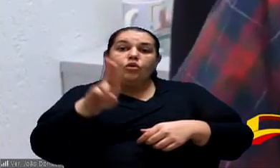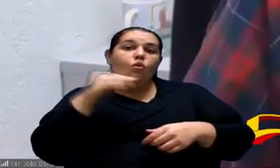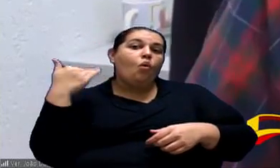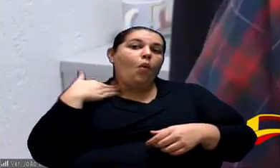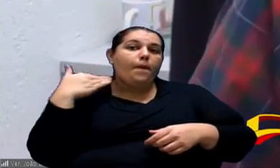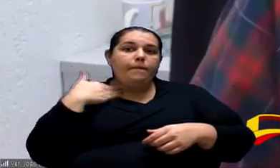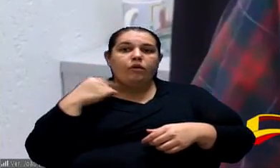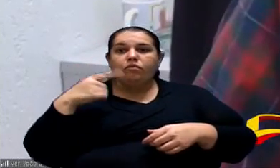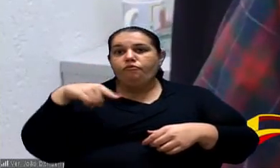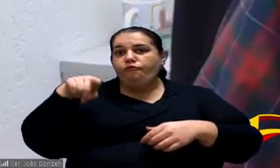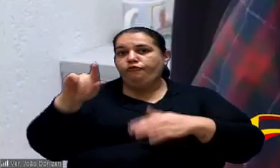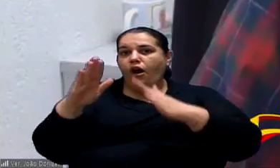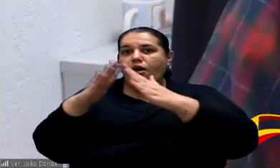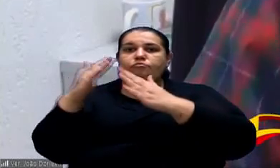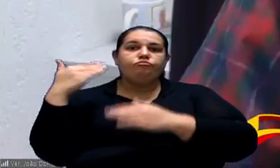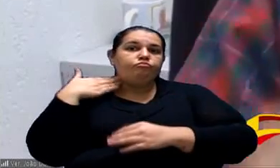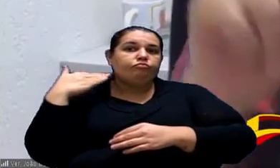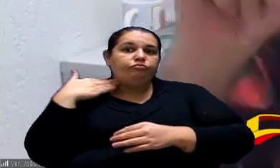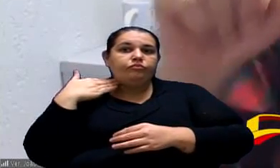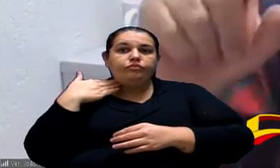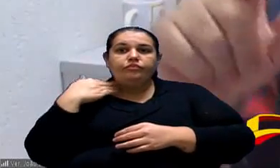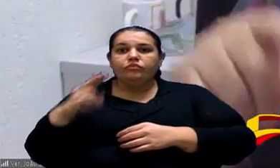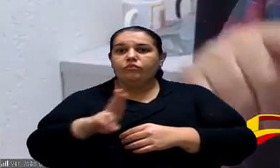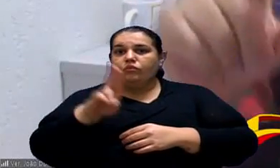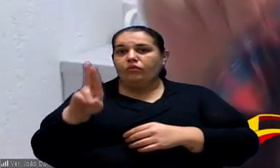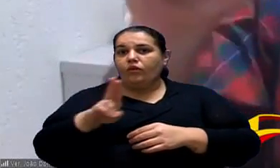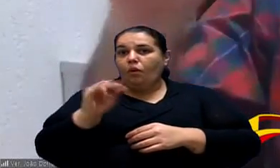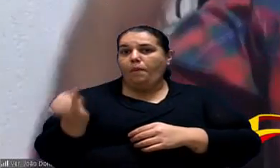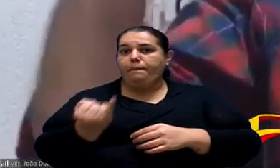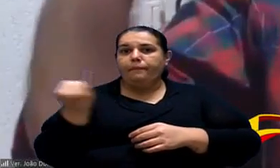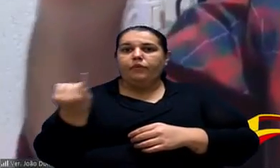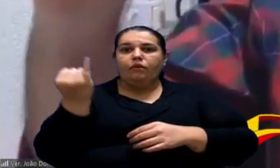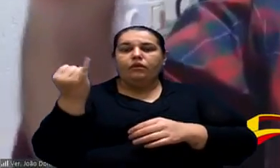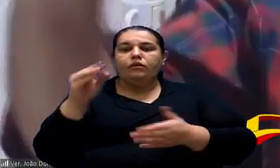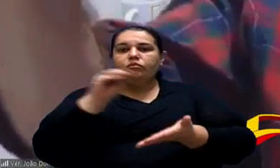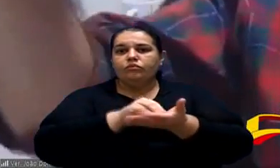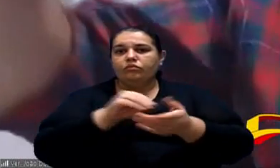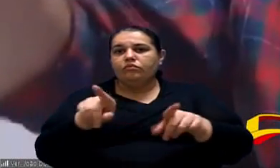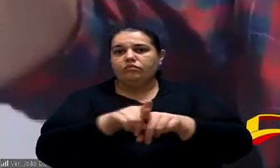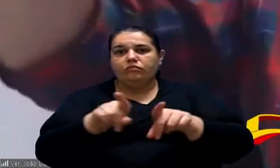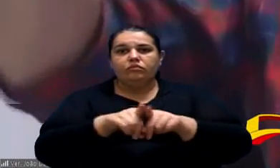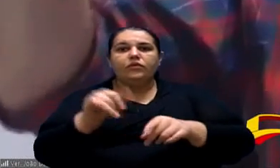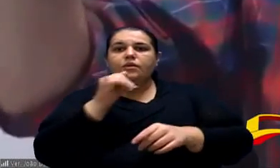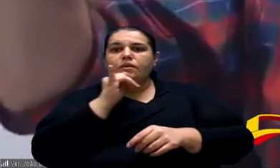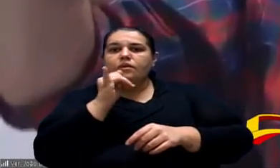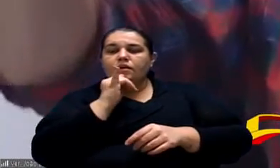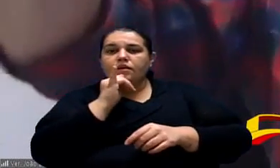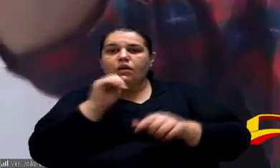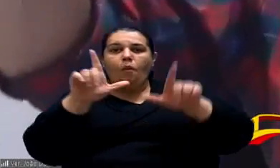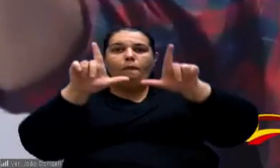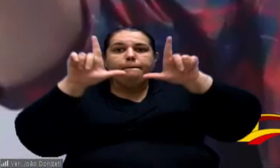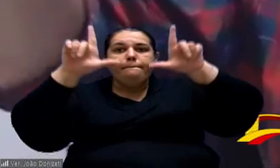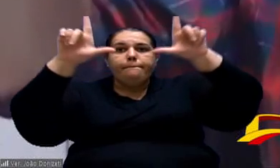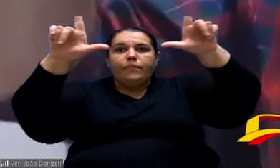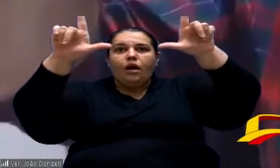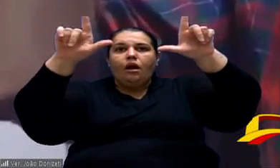nas agências bancárias, e isso é importante, inclusive, colocar, por exemplo, uma placa